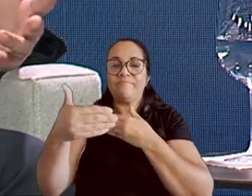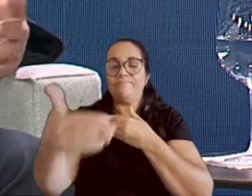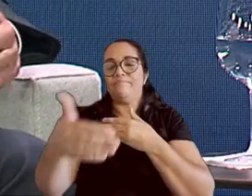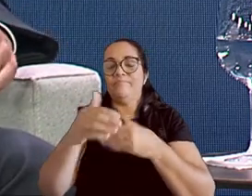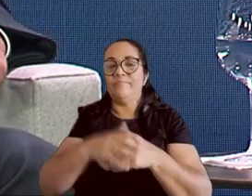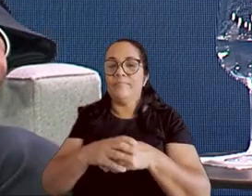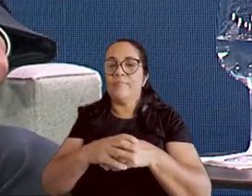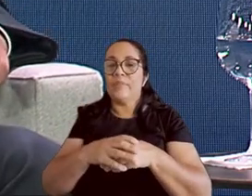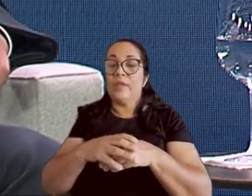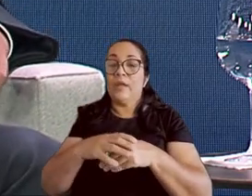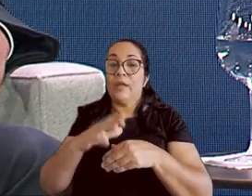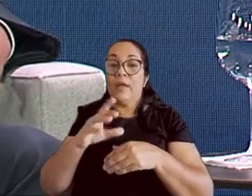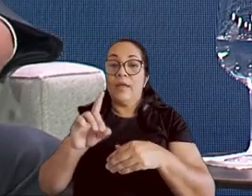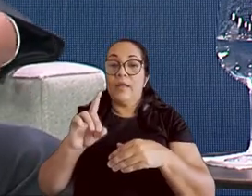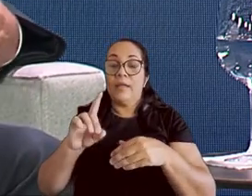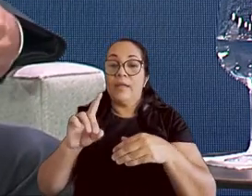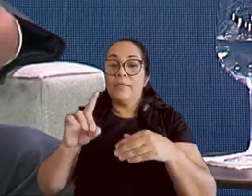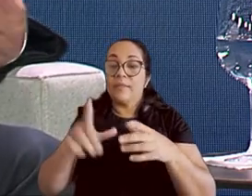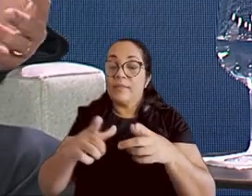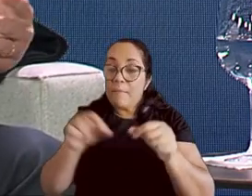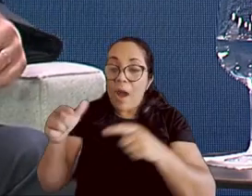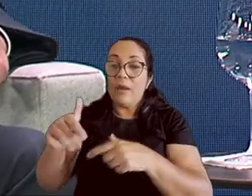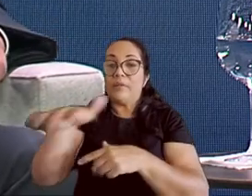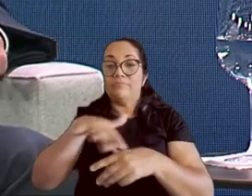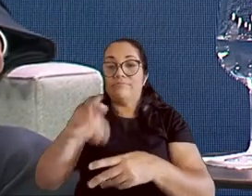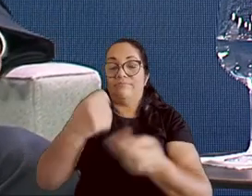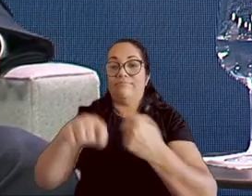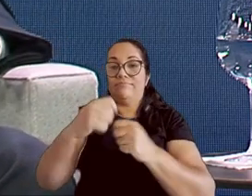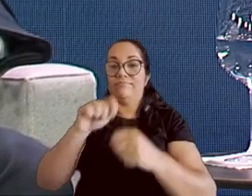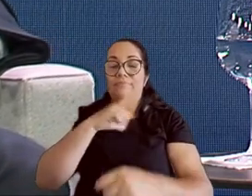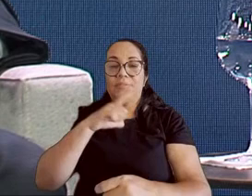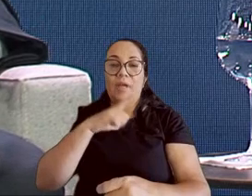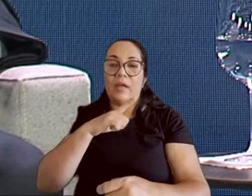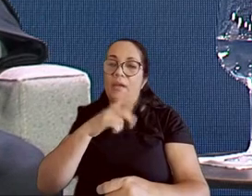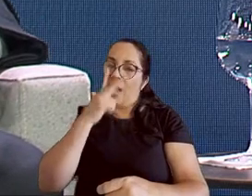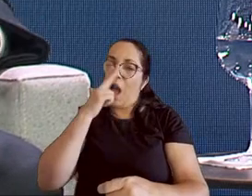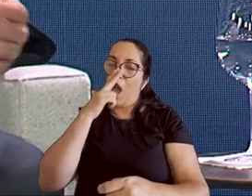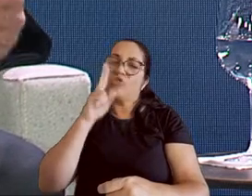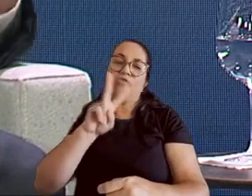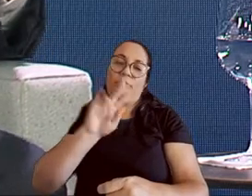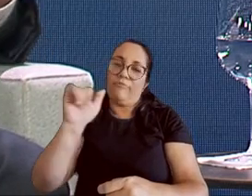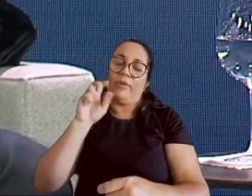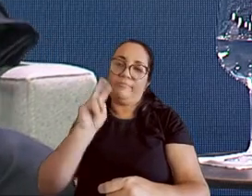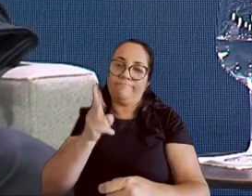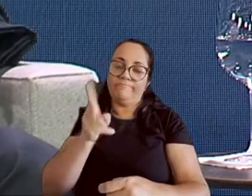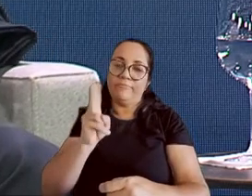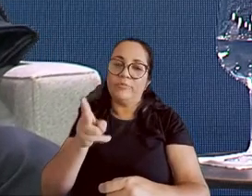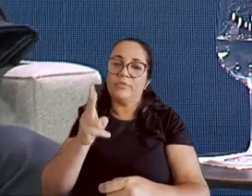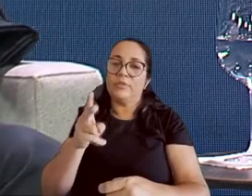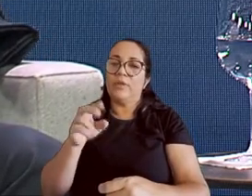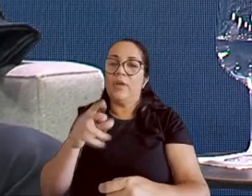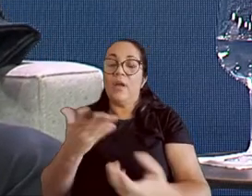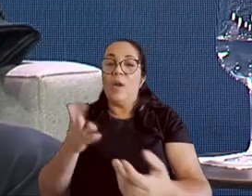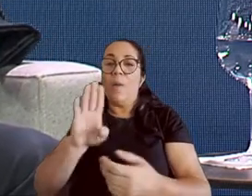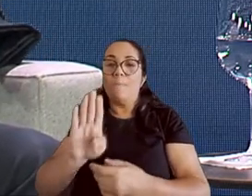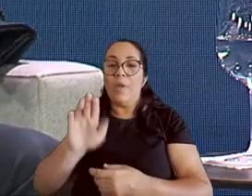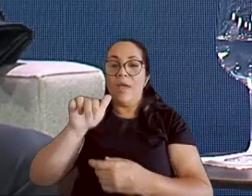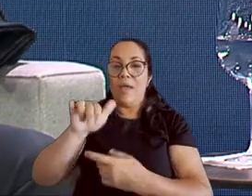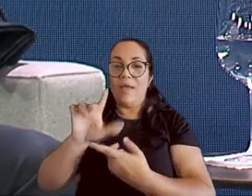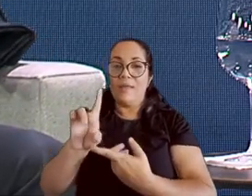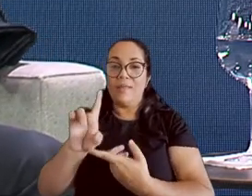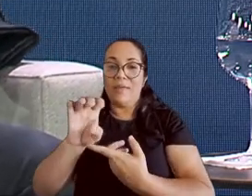vai continuar tendo acho que é importante o é o Ben 10 continuar e acho que aparentemente isso